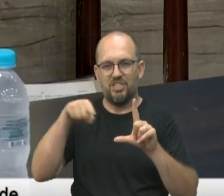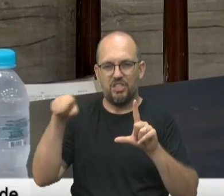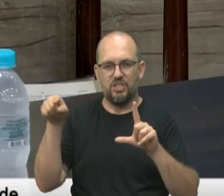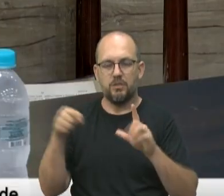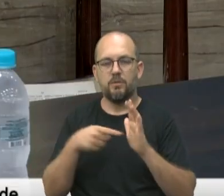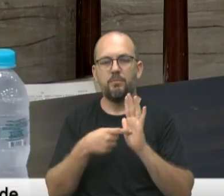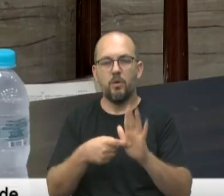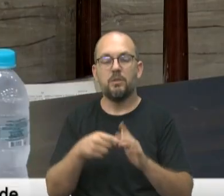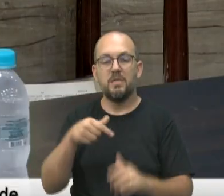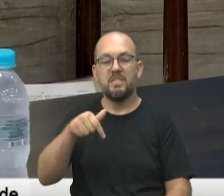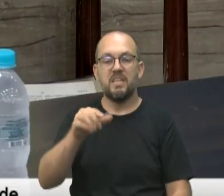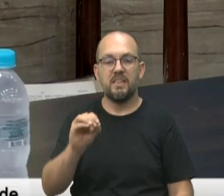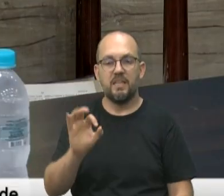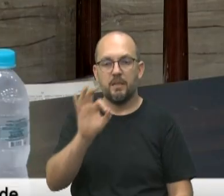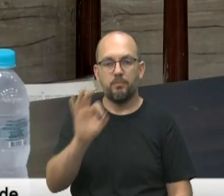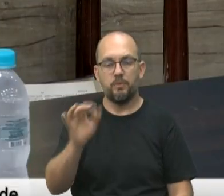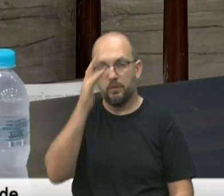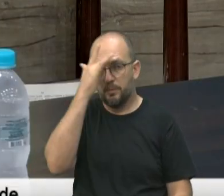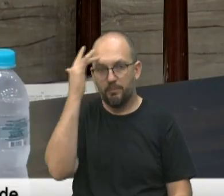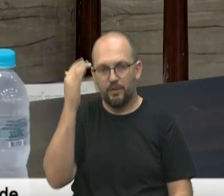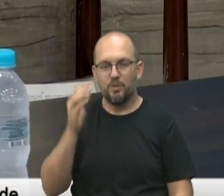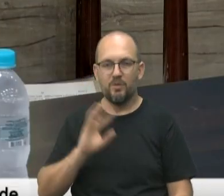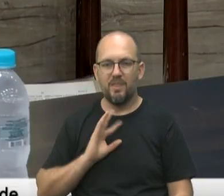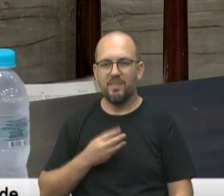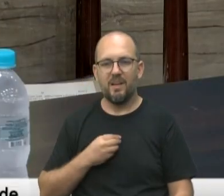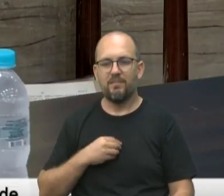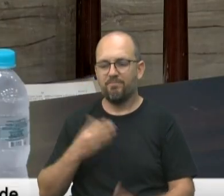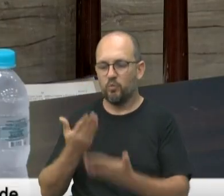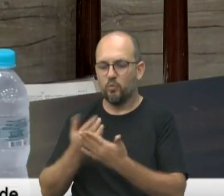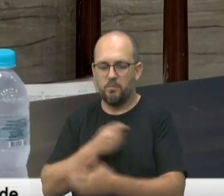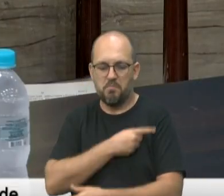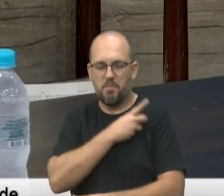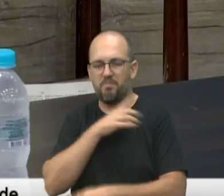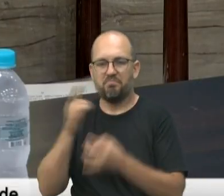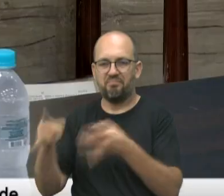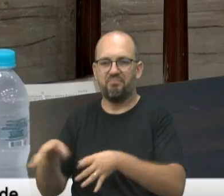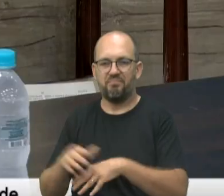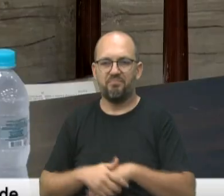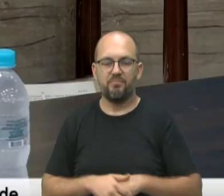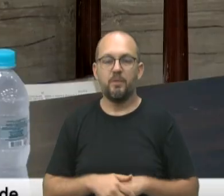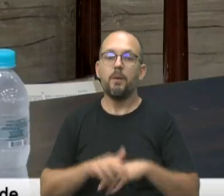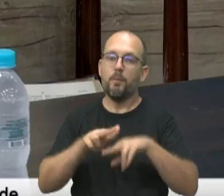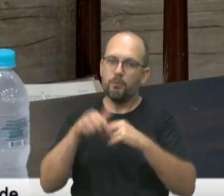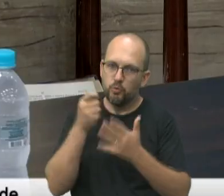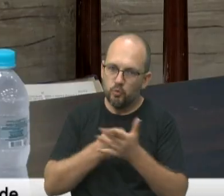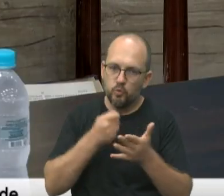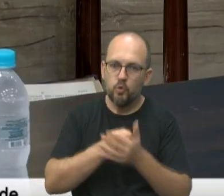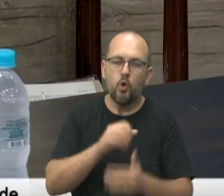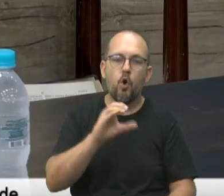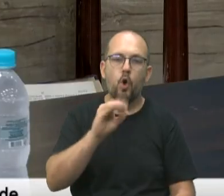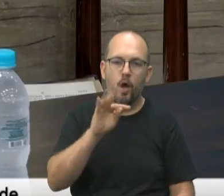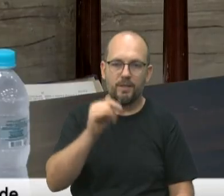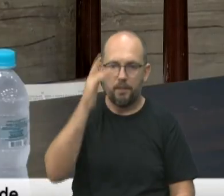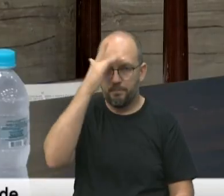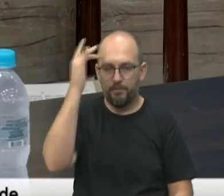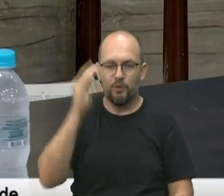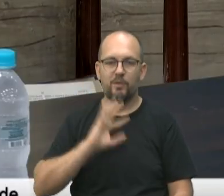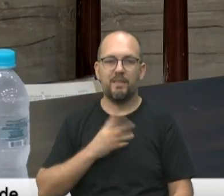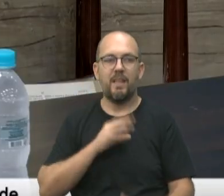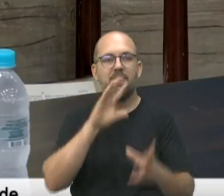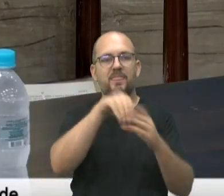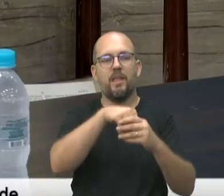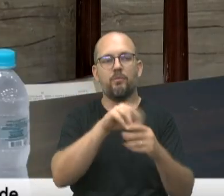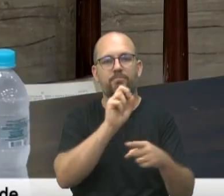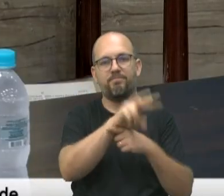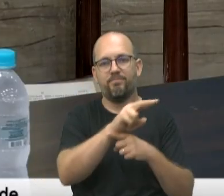70% das pessoas trans não concluem os estudos, e por isso que a gente tem que lutar por cota para pessoas trans nas universidades. Não porque as